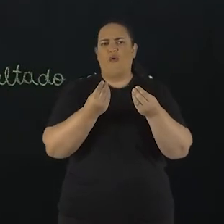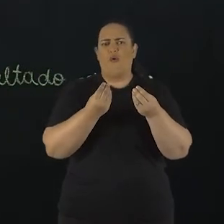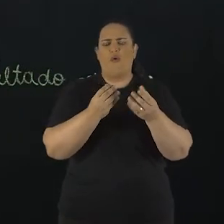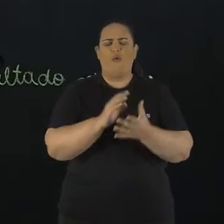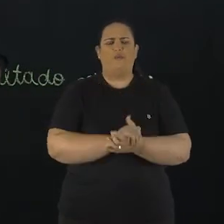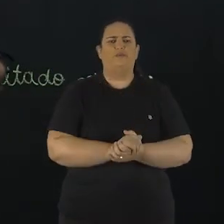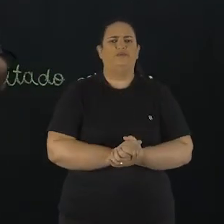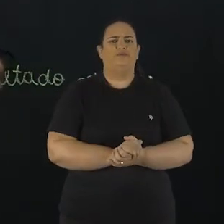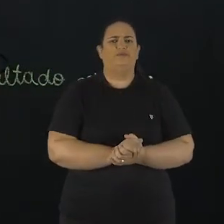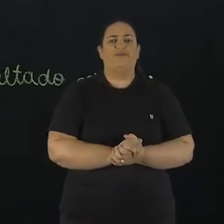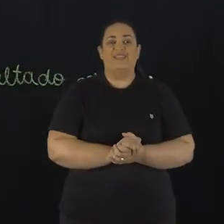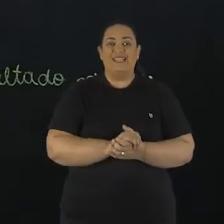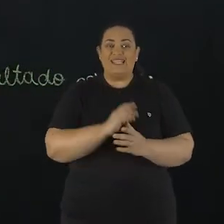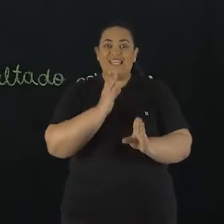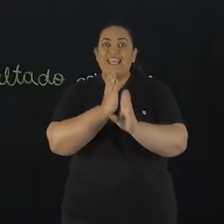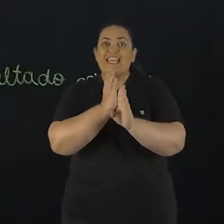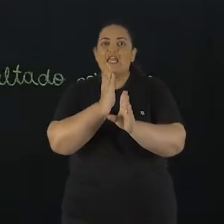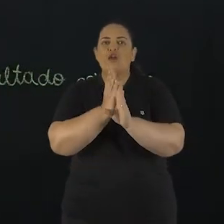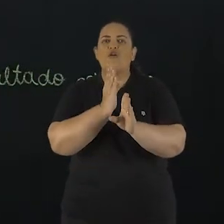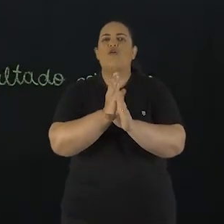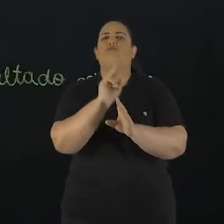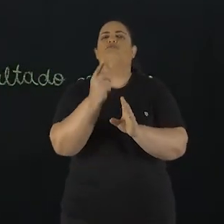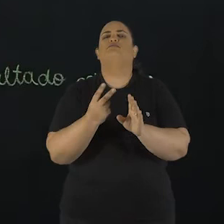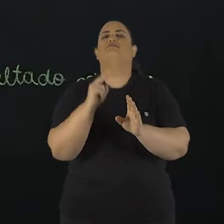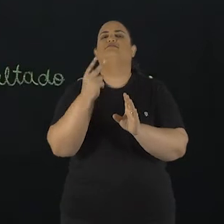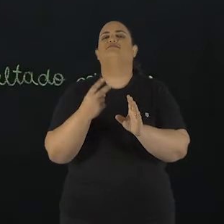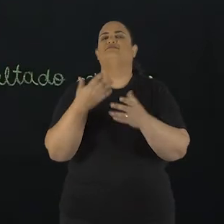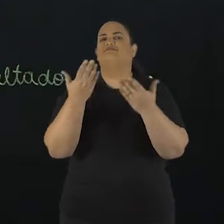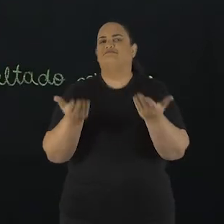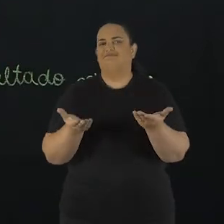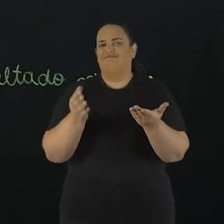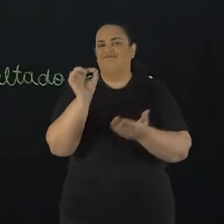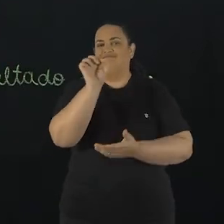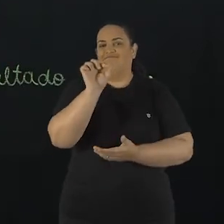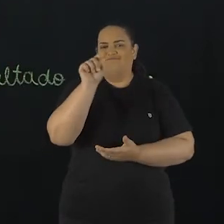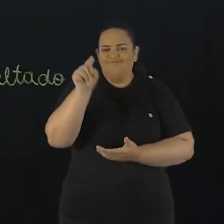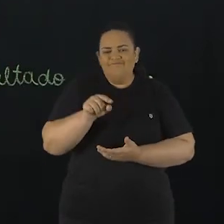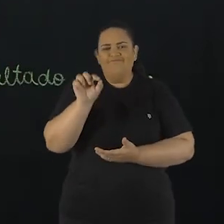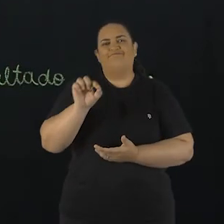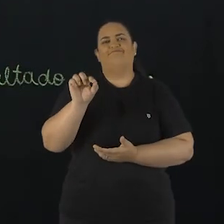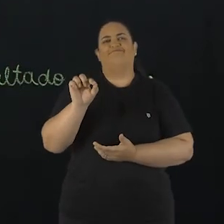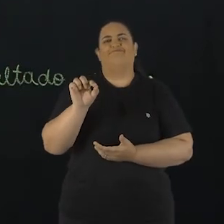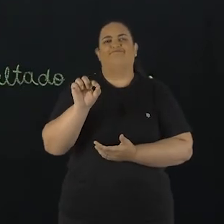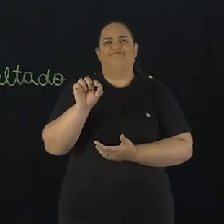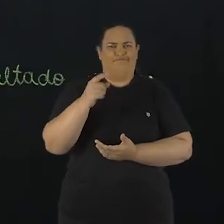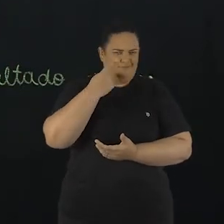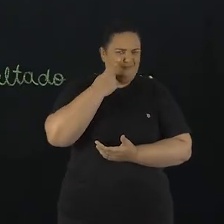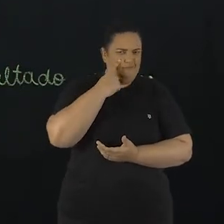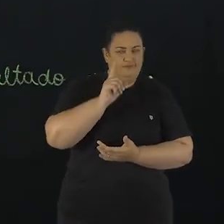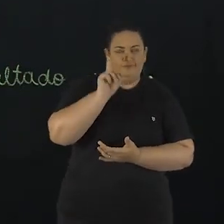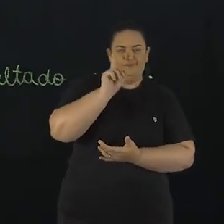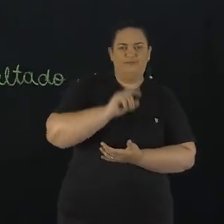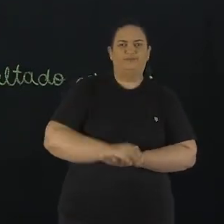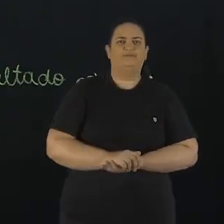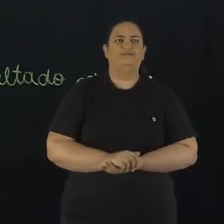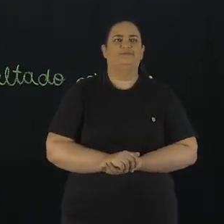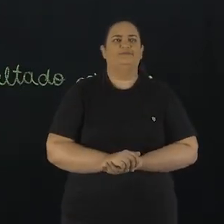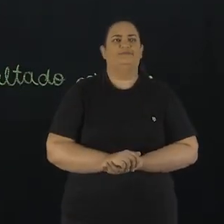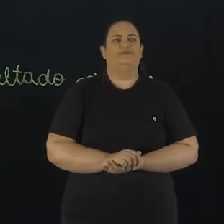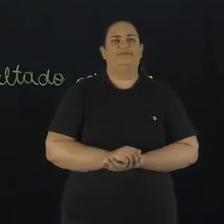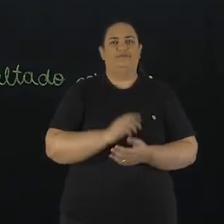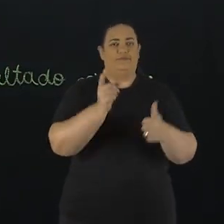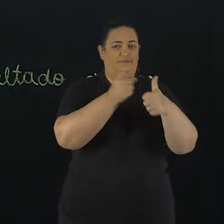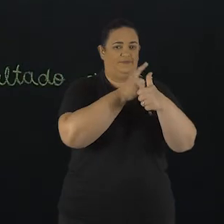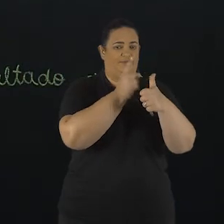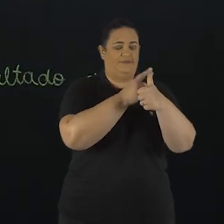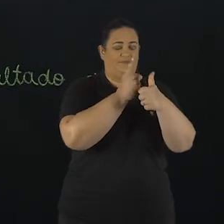esse outro valor que a gente vai ter que determinar a sua porcentagem. Como é que é feito isso? Vamos verificar aqui nos exemplos. Repare então